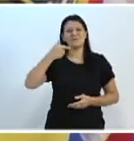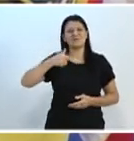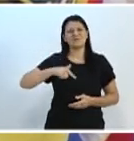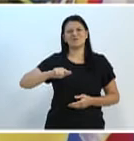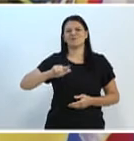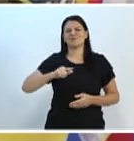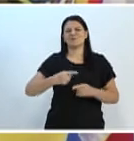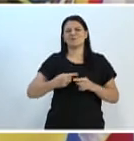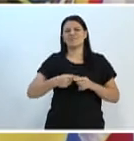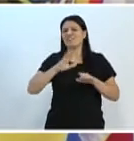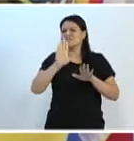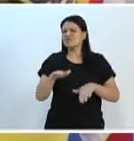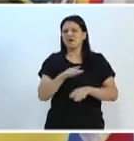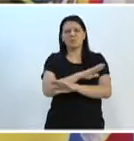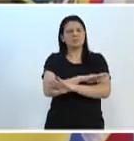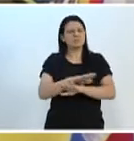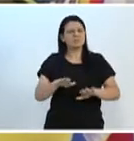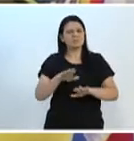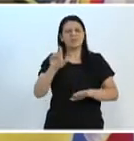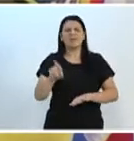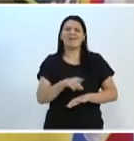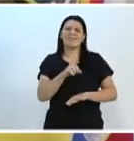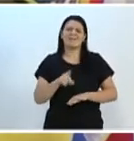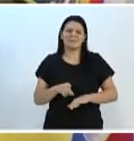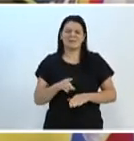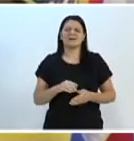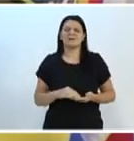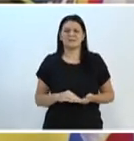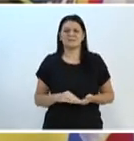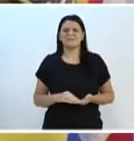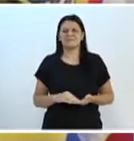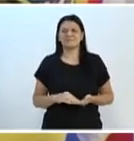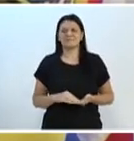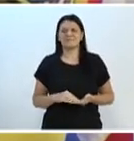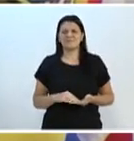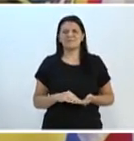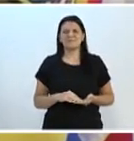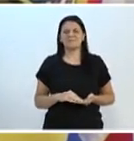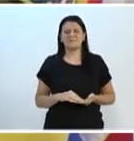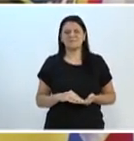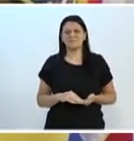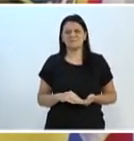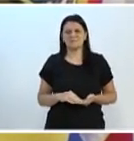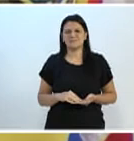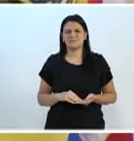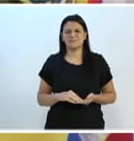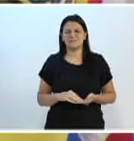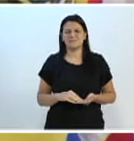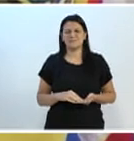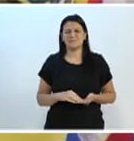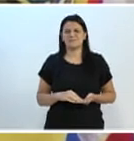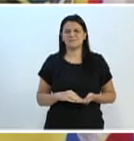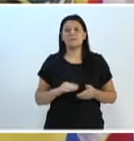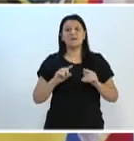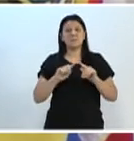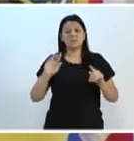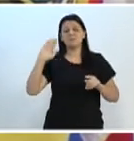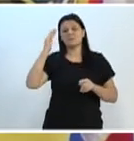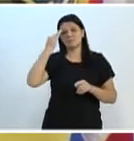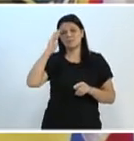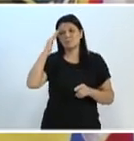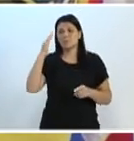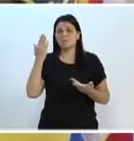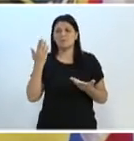vez que foram extintos efetivamente do quadro da estrutura administrativa da Câmara de Vereadores. Mas eu entendo, Alemão, que